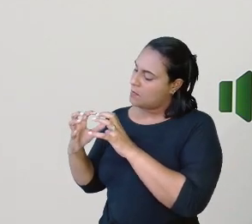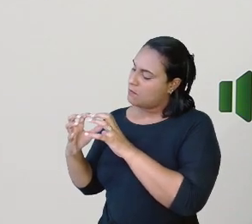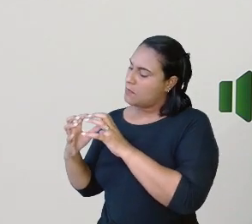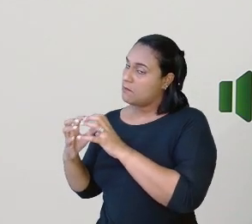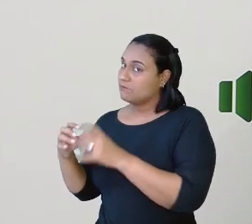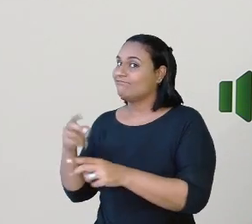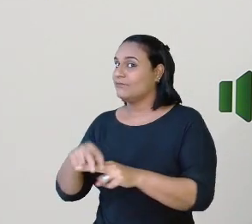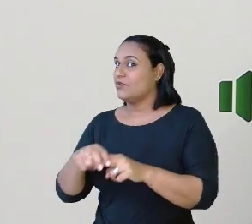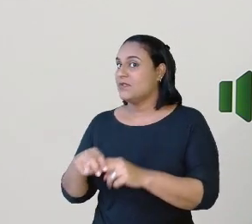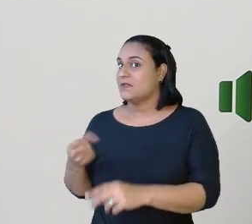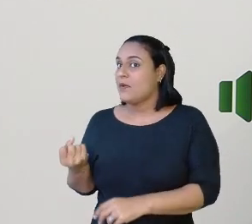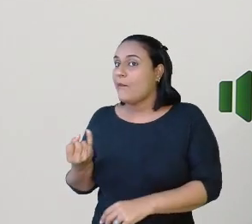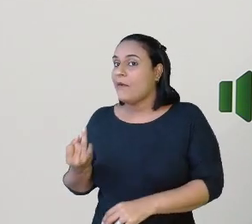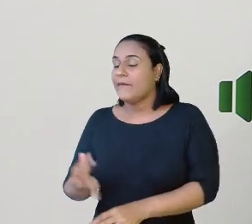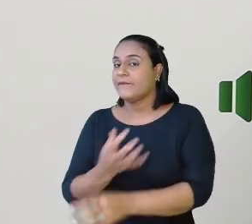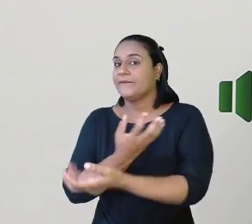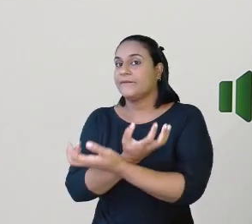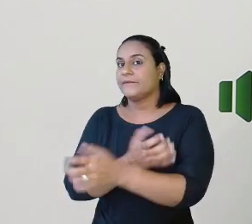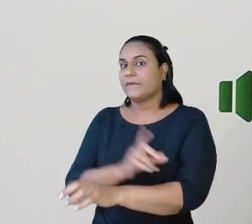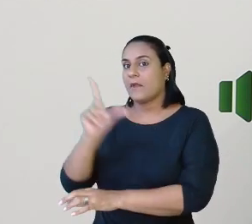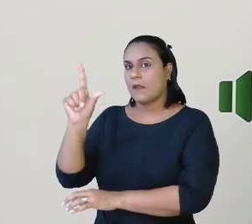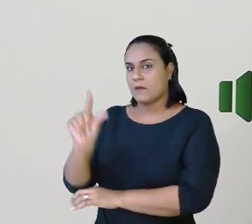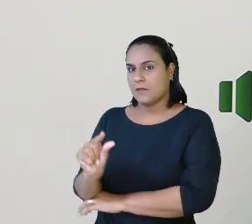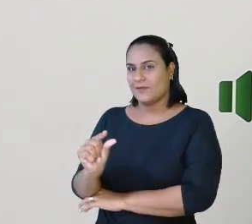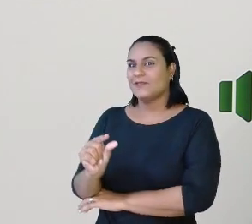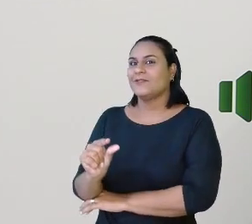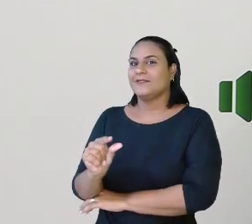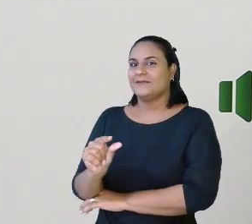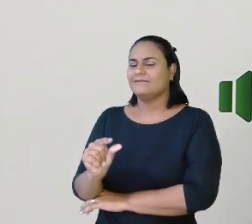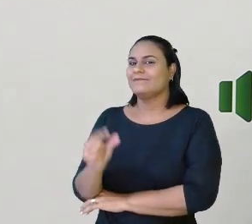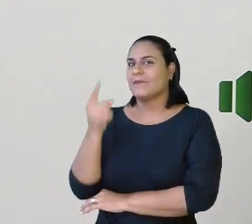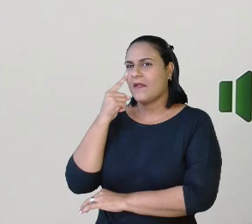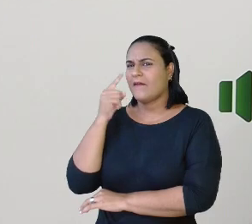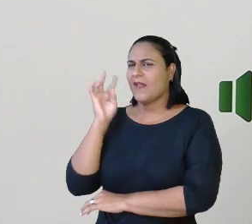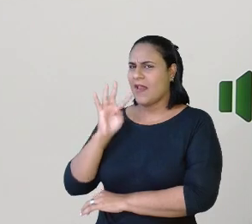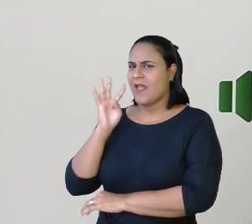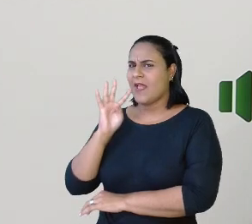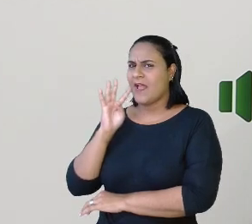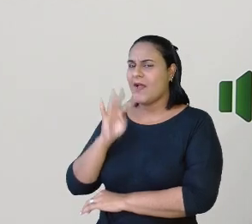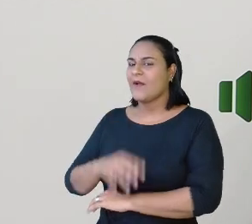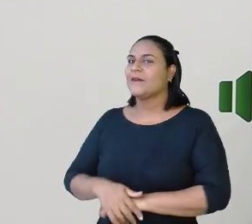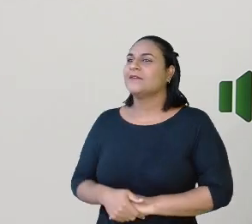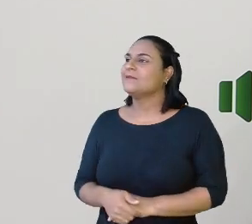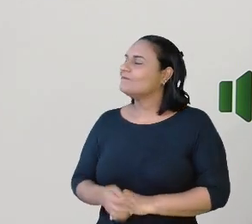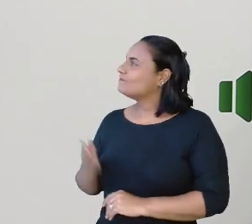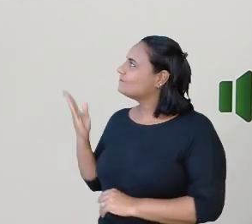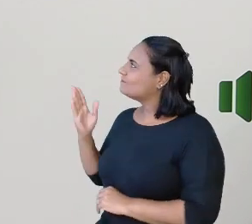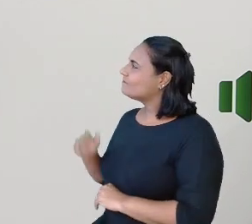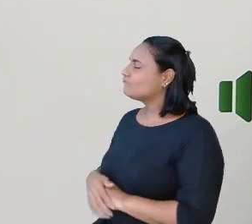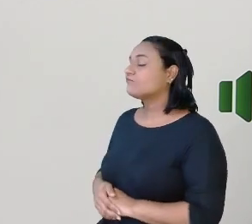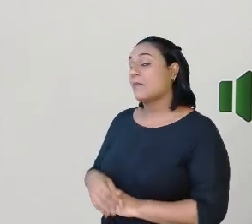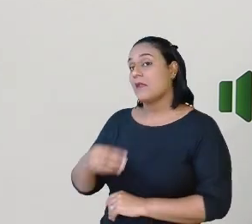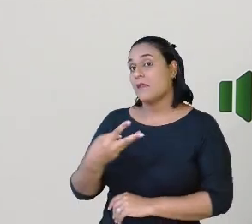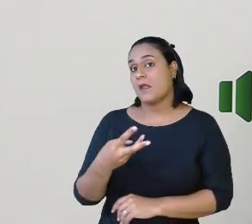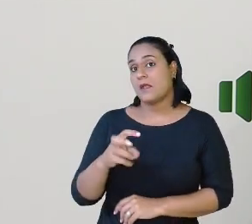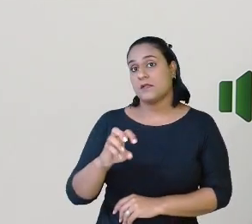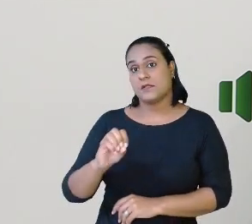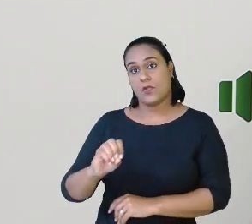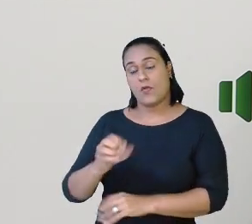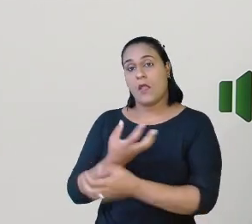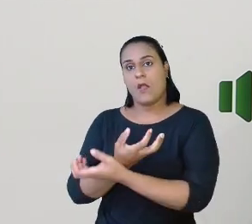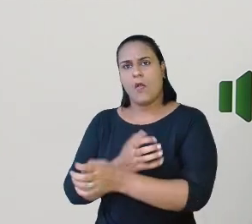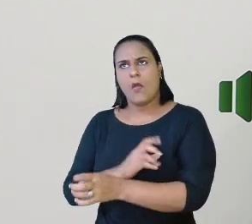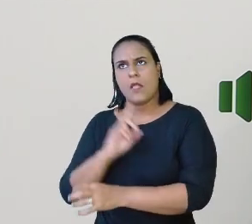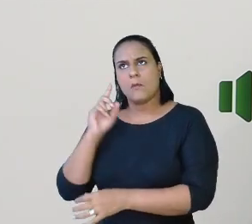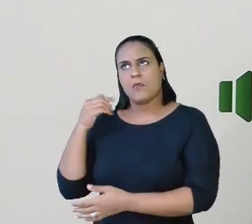de ossos, ela vai diminuindo. Veja que coisa legal. A gente nasce com 350, depois o tempo